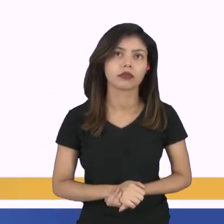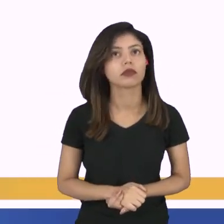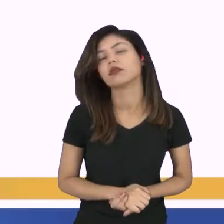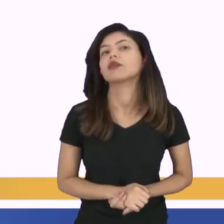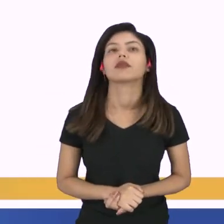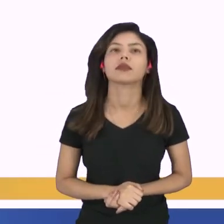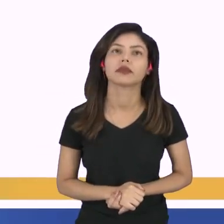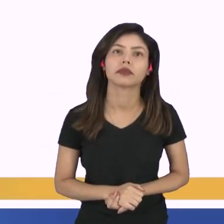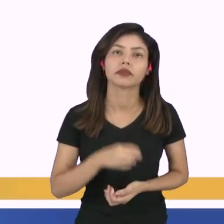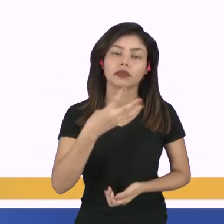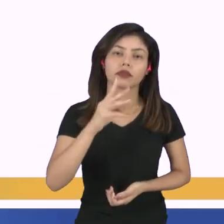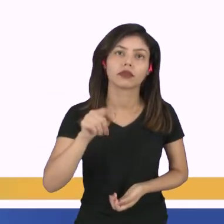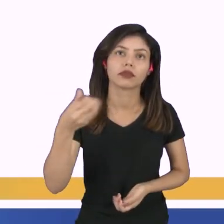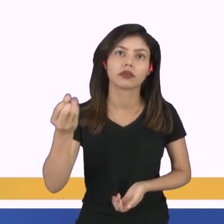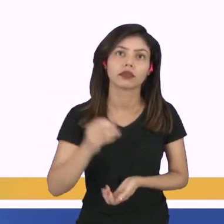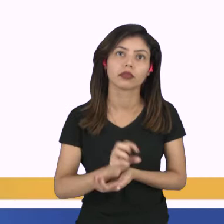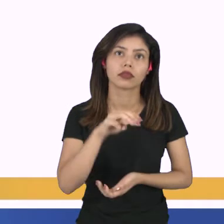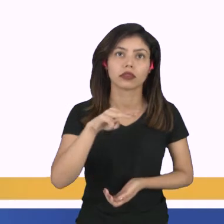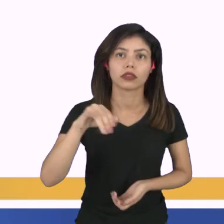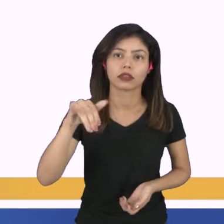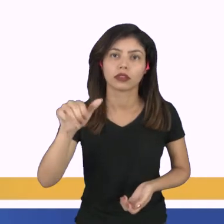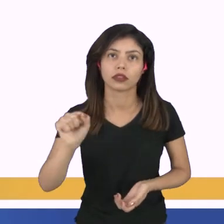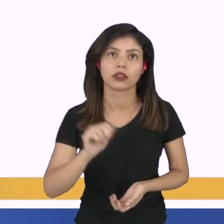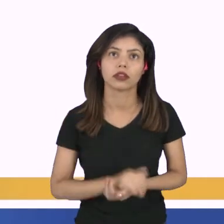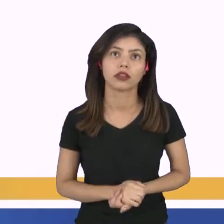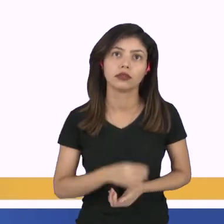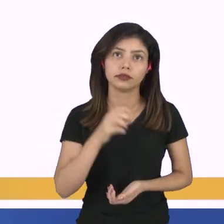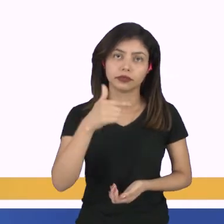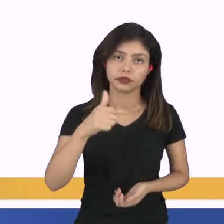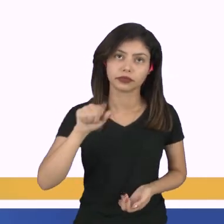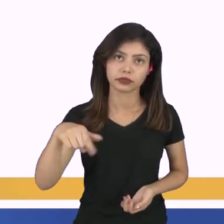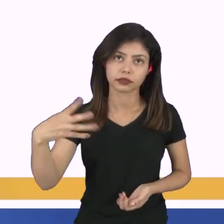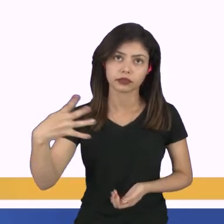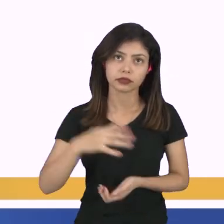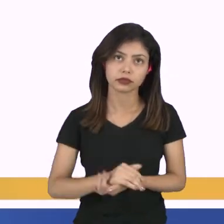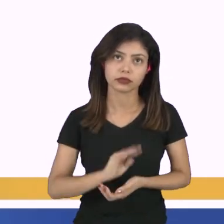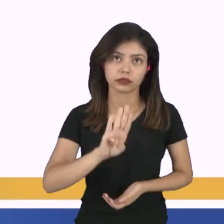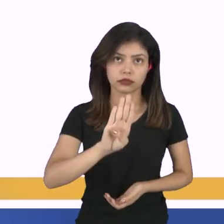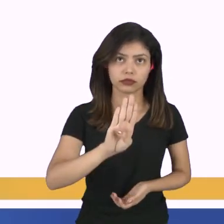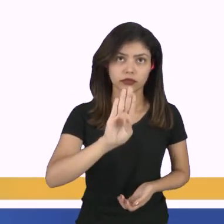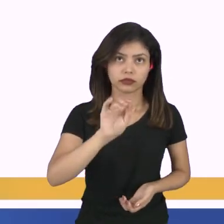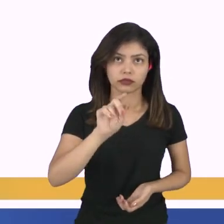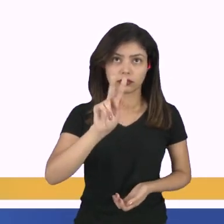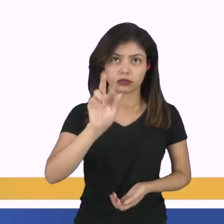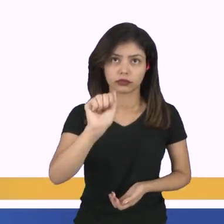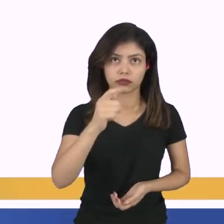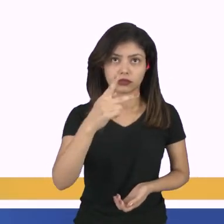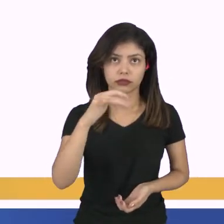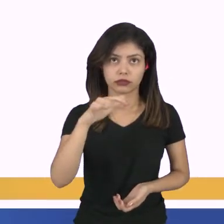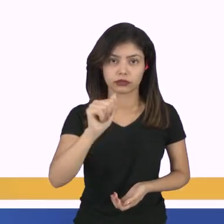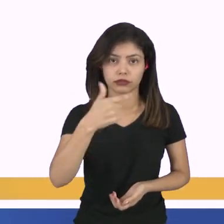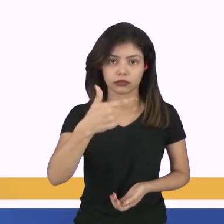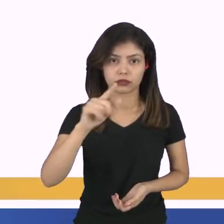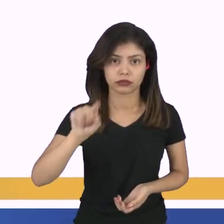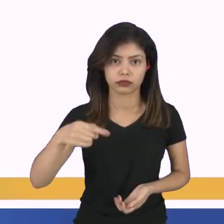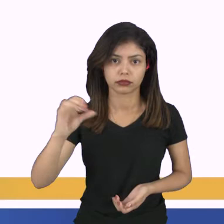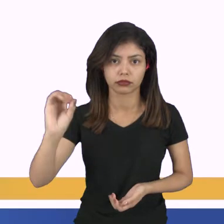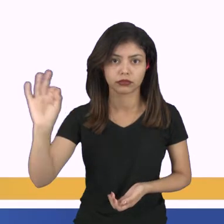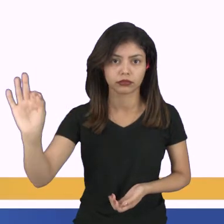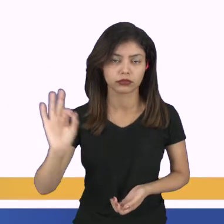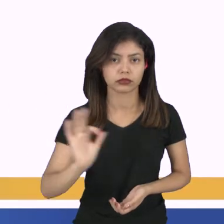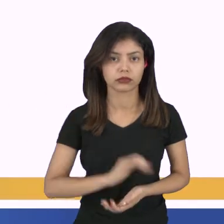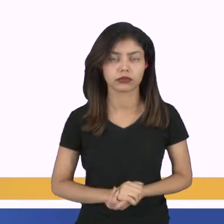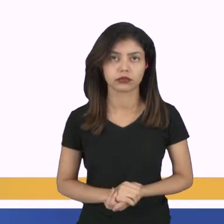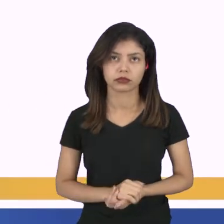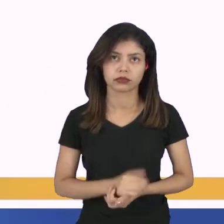Grosso do Sul, com 3,6, Minas Gerais, com 2,4 e a Bahia, com 2%, né? Total da